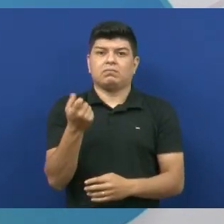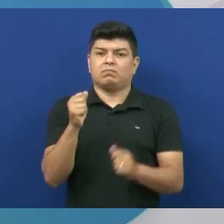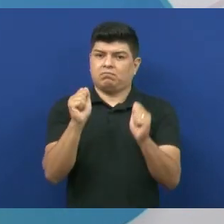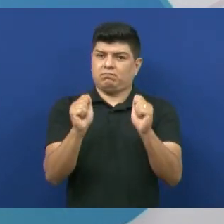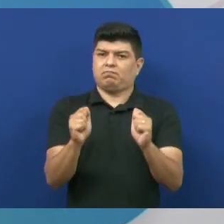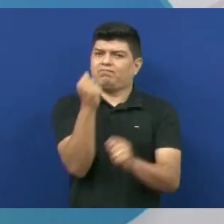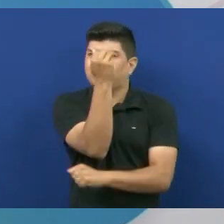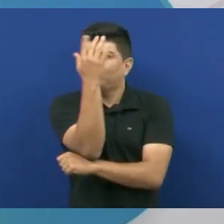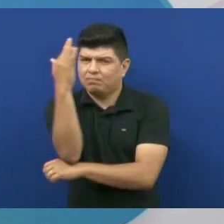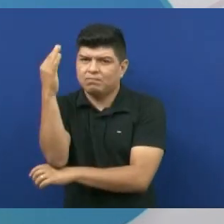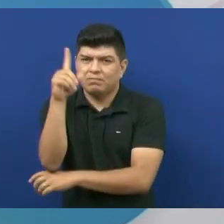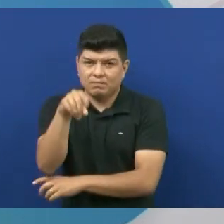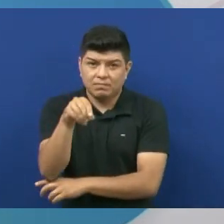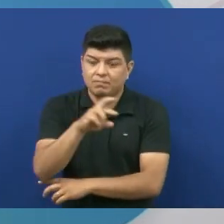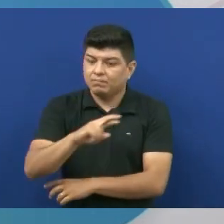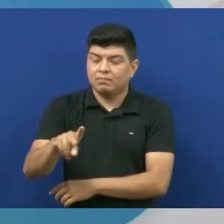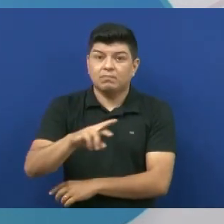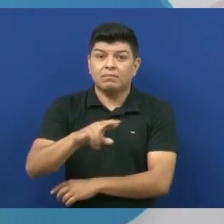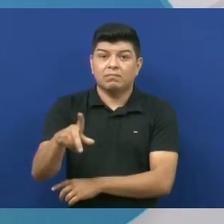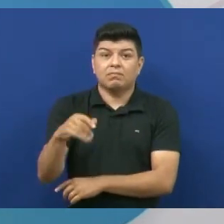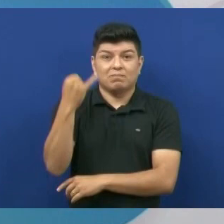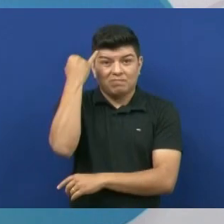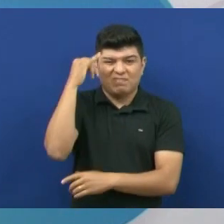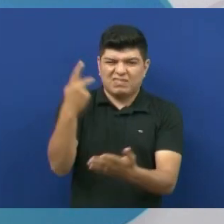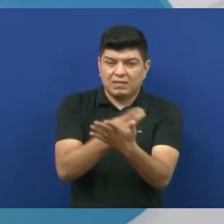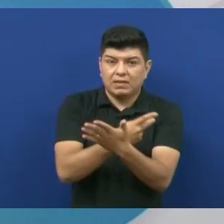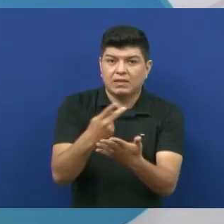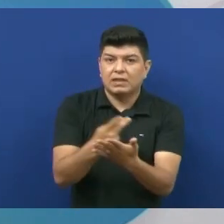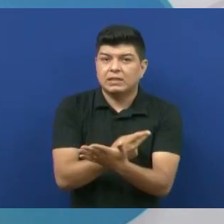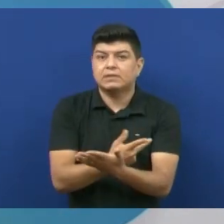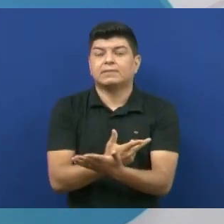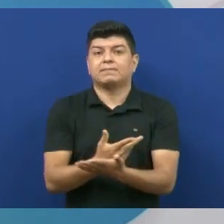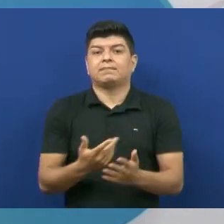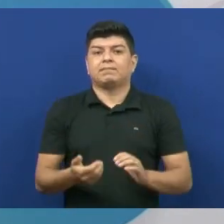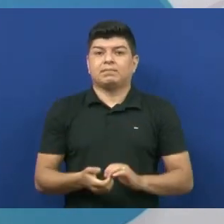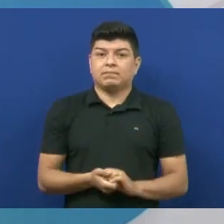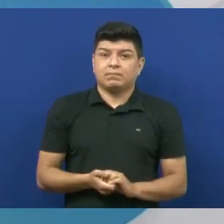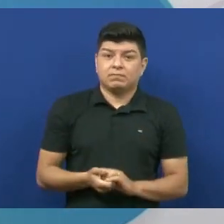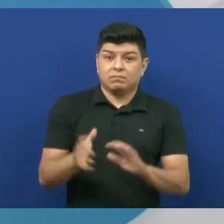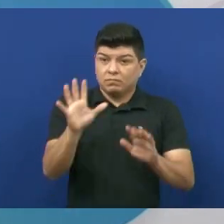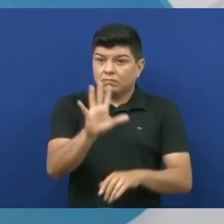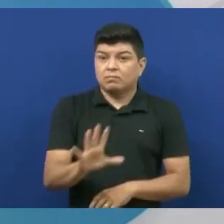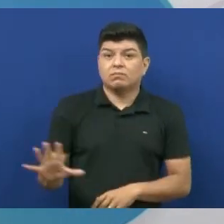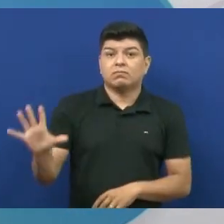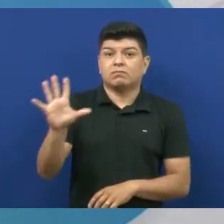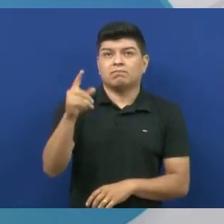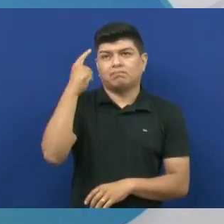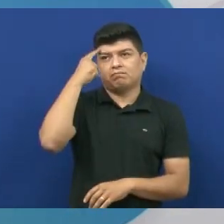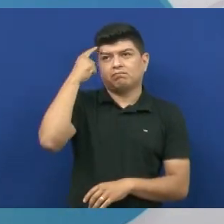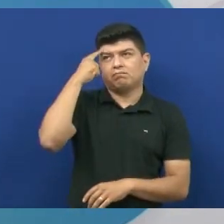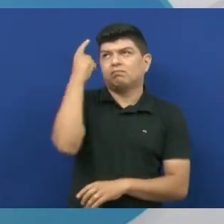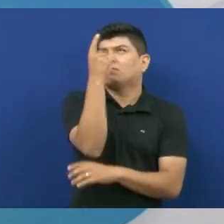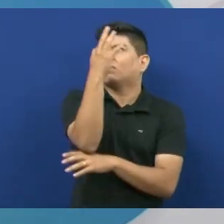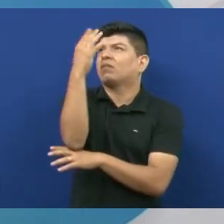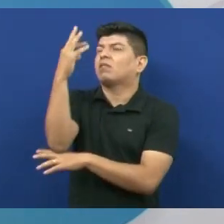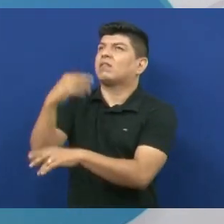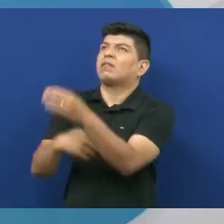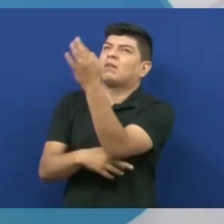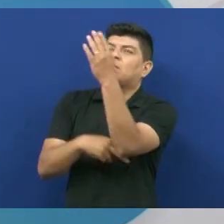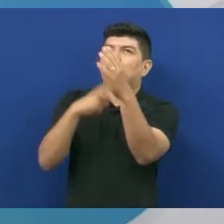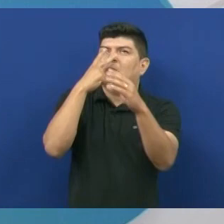consideradas paisagens. Nós temos uma ideia errada a respeito disso. De um modo geral, você pensa em paisagem